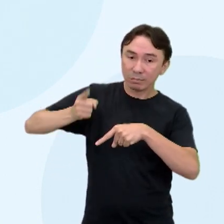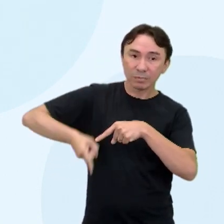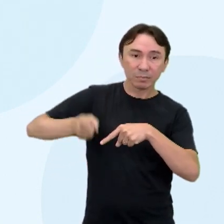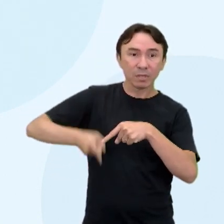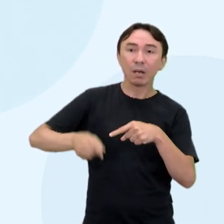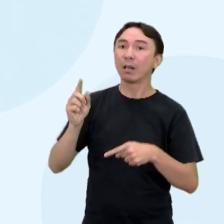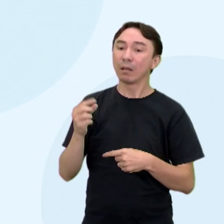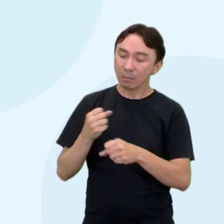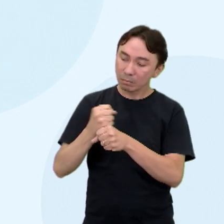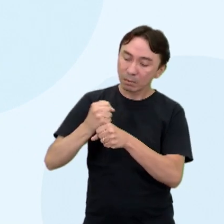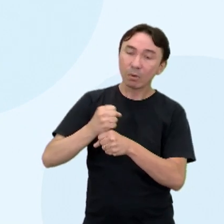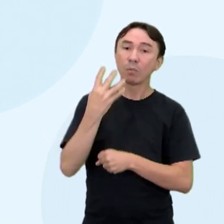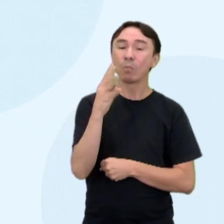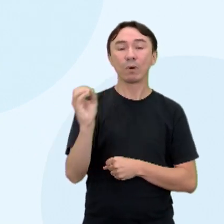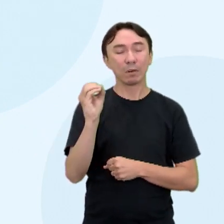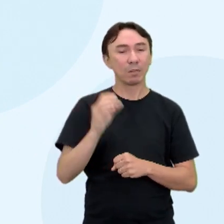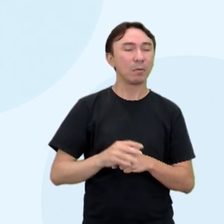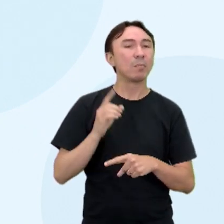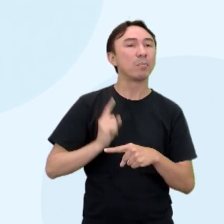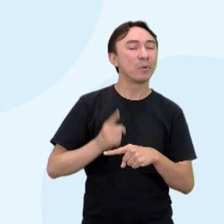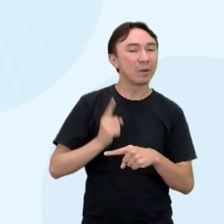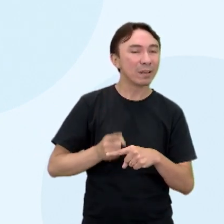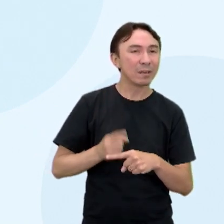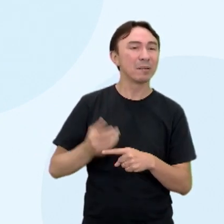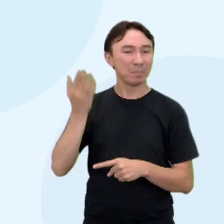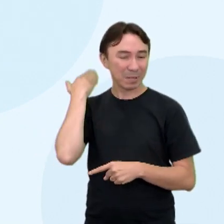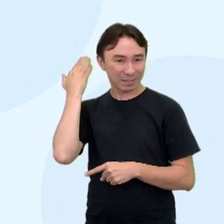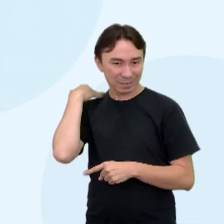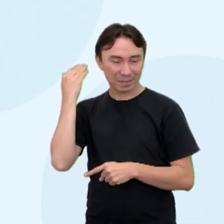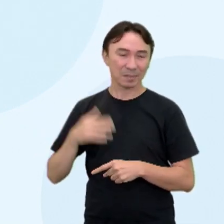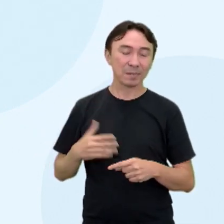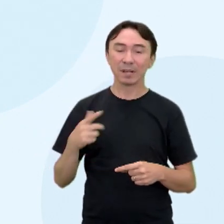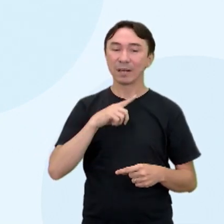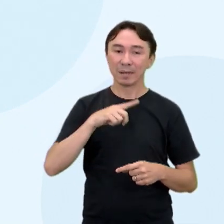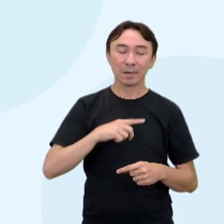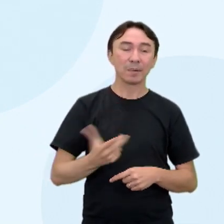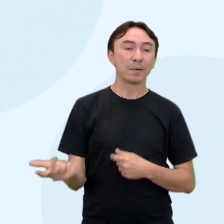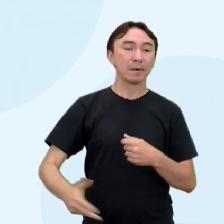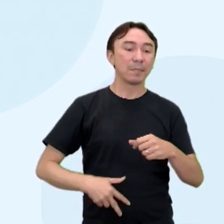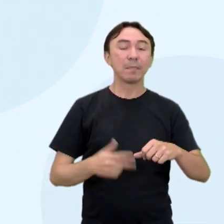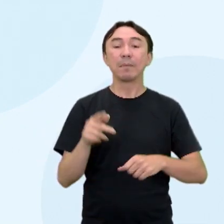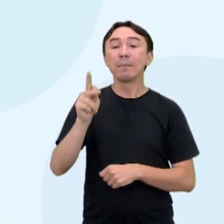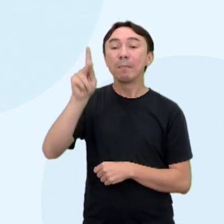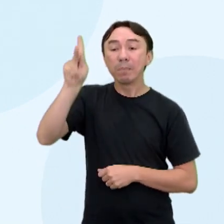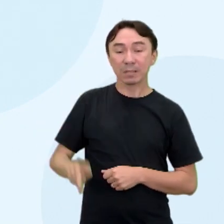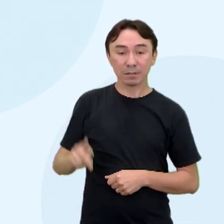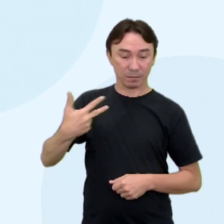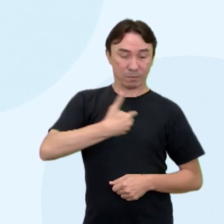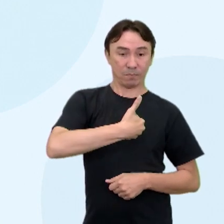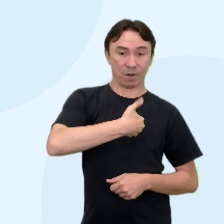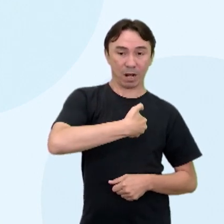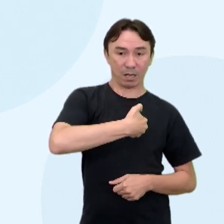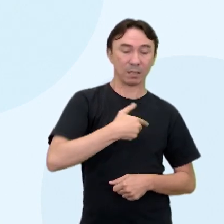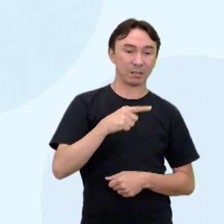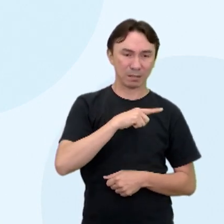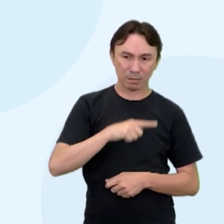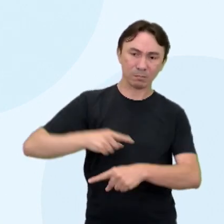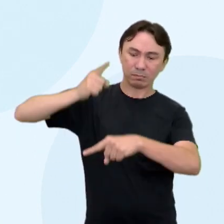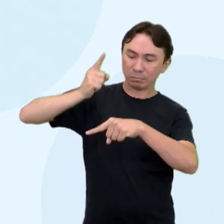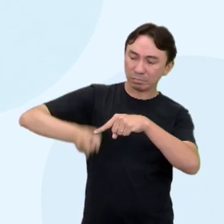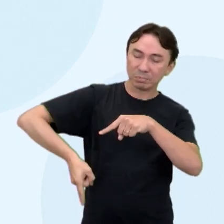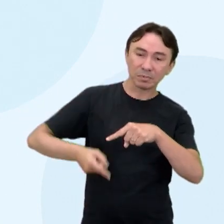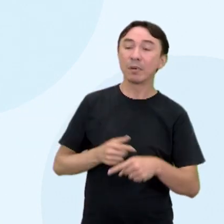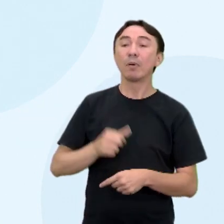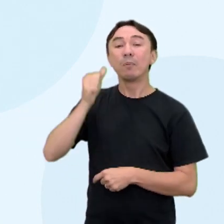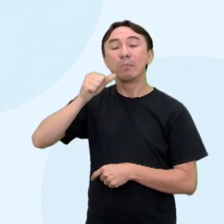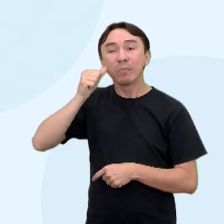Isso porque, durante o Estado Novo de Vargas, foi criado um novo regulamento para o esporte, que proibia as mulheres de praticarem